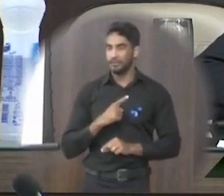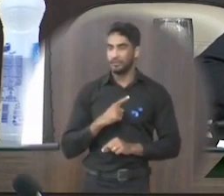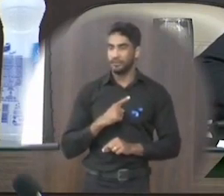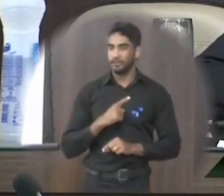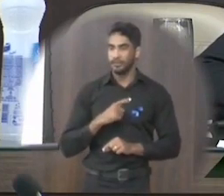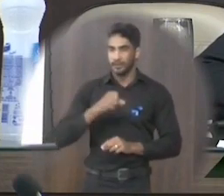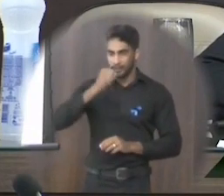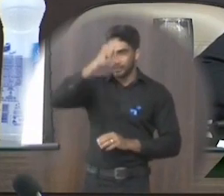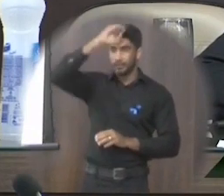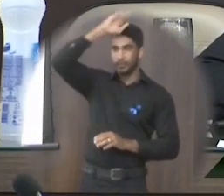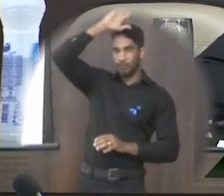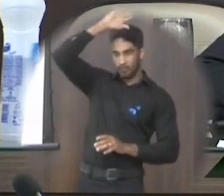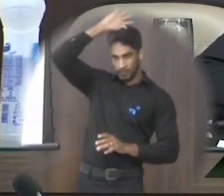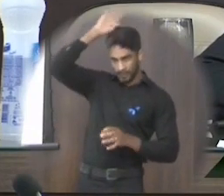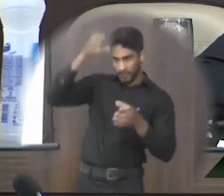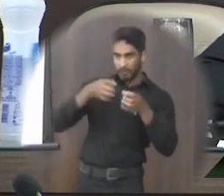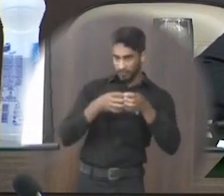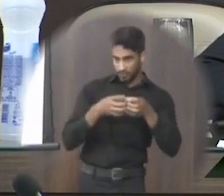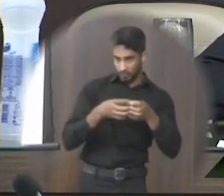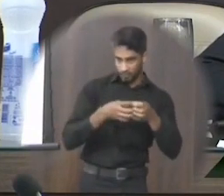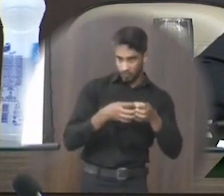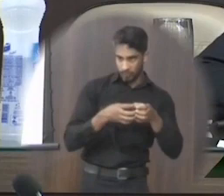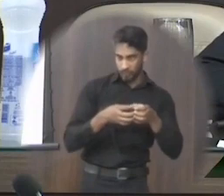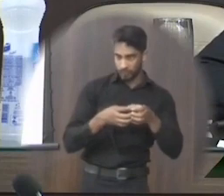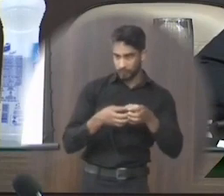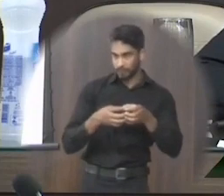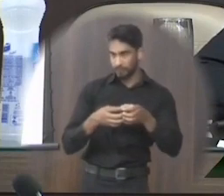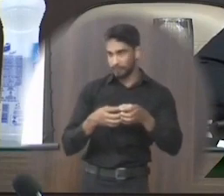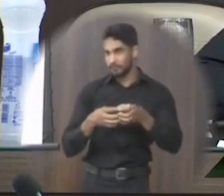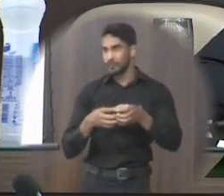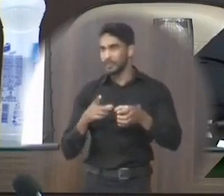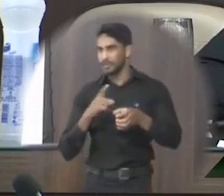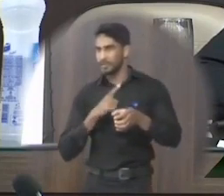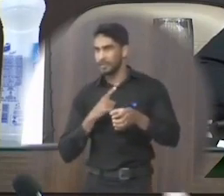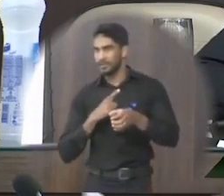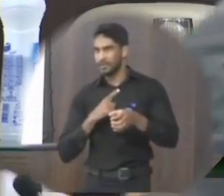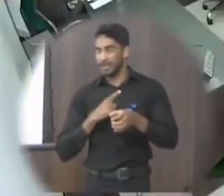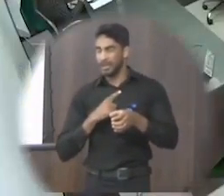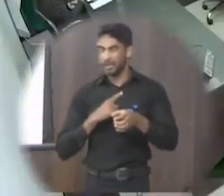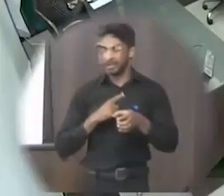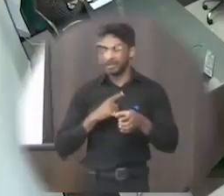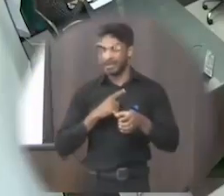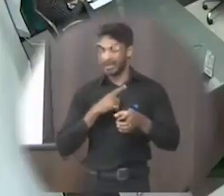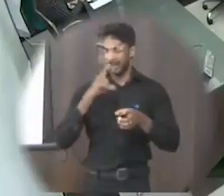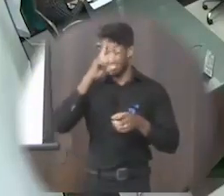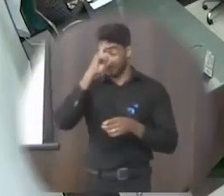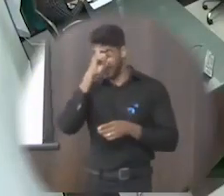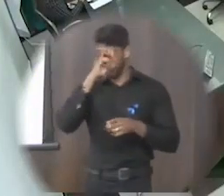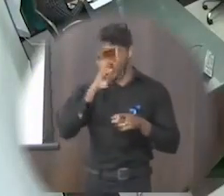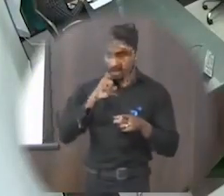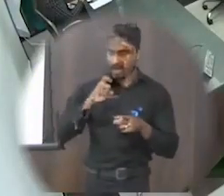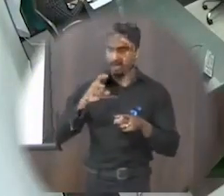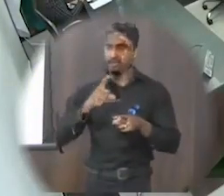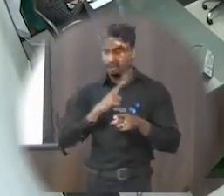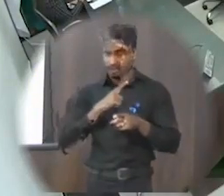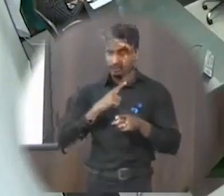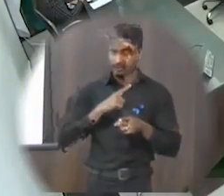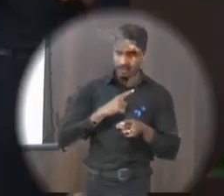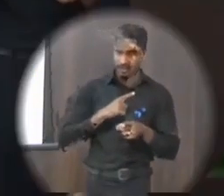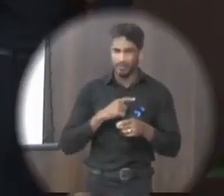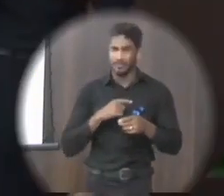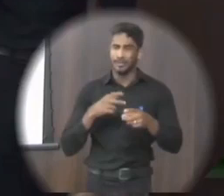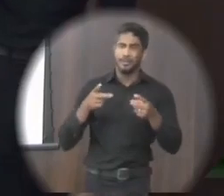Corpo de Bombeiros, né, no pelotão, e aí o senhor estava naquela operação terrível, né? Muitas dificuldades, e a